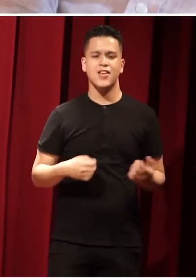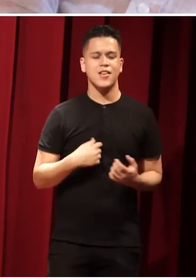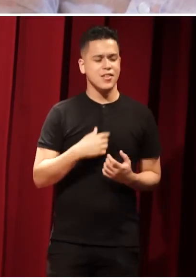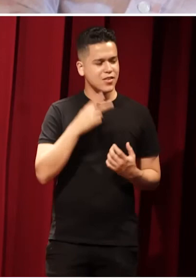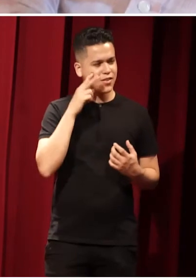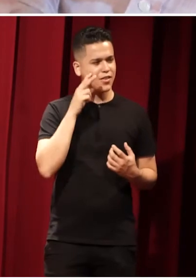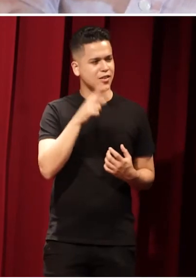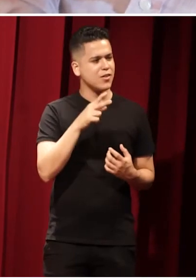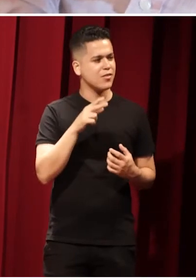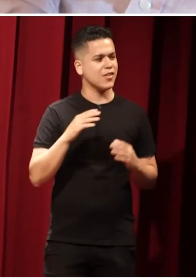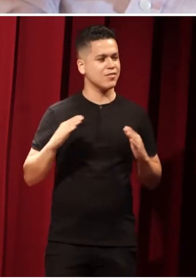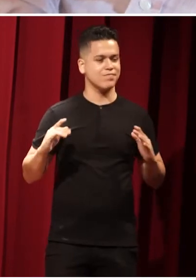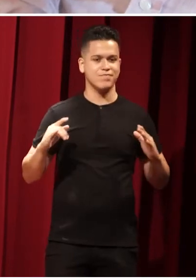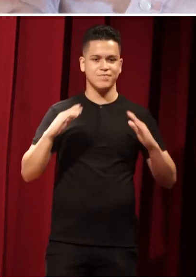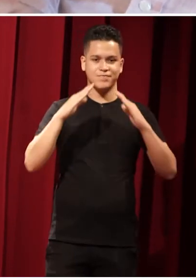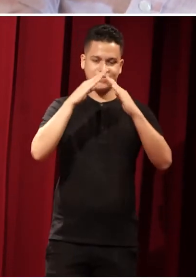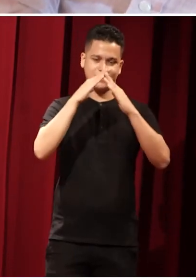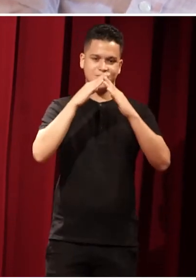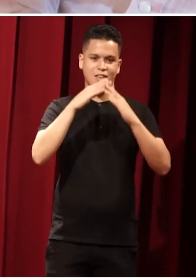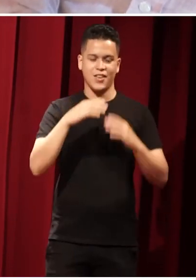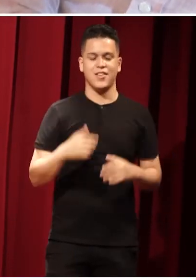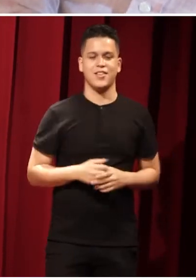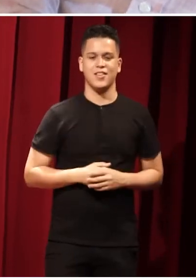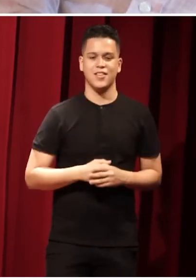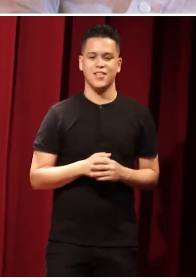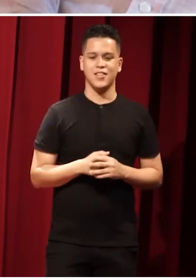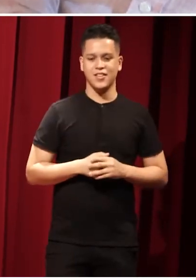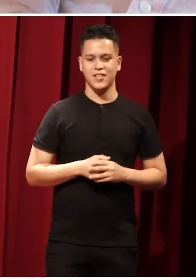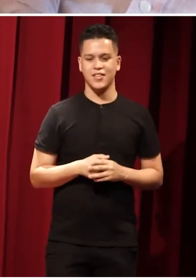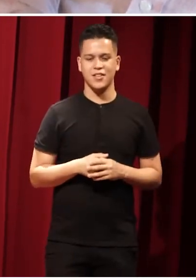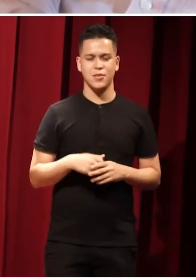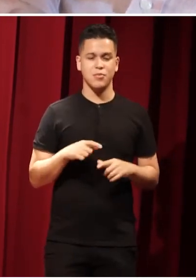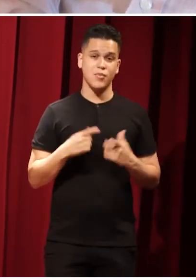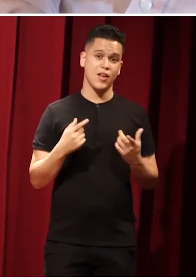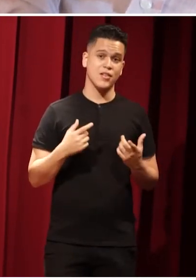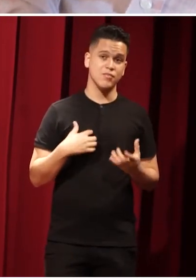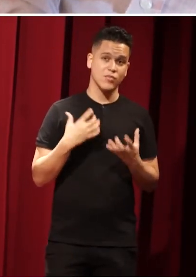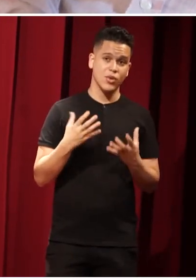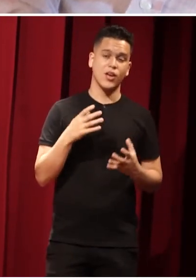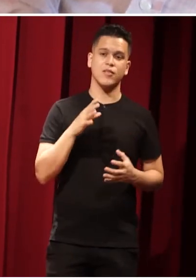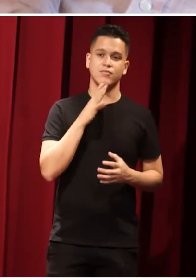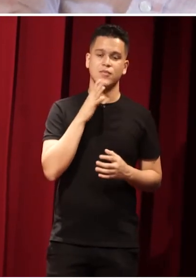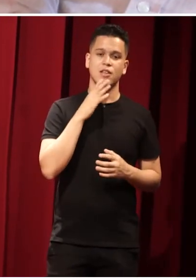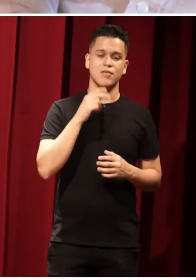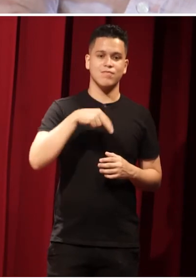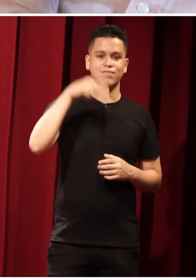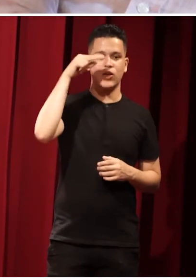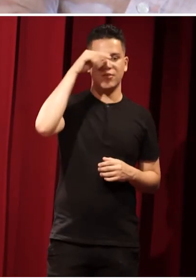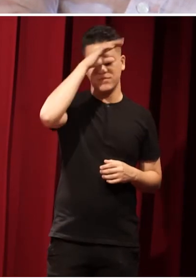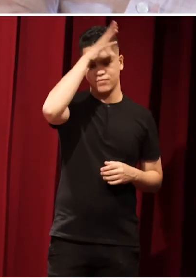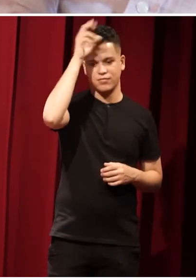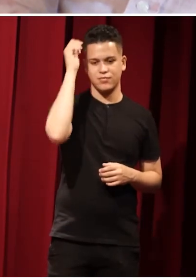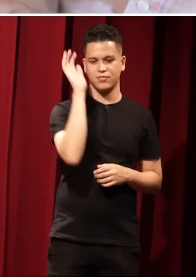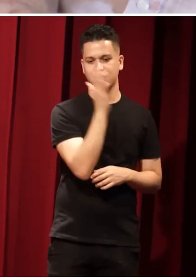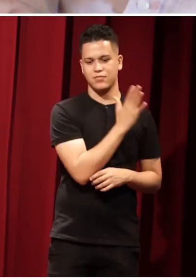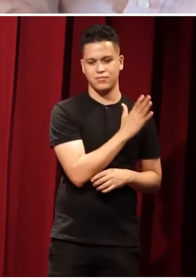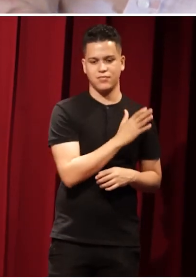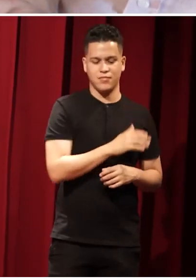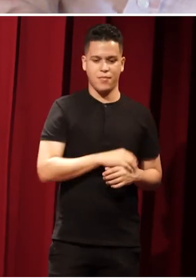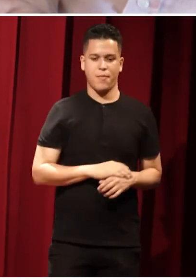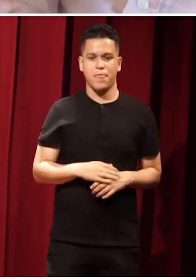dos Maia, mas não quero sair daqui sem conhecer o norte, a Amazônia. E fui para Brasília,